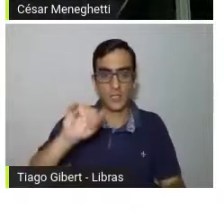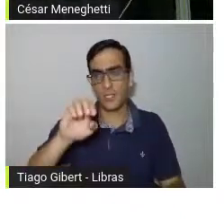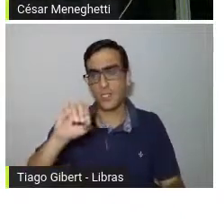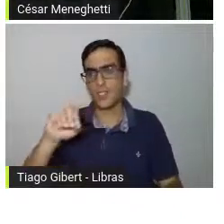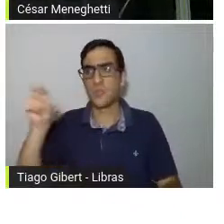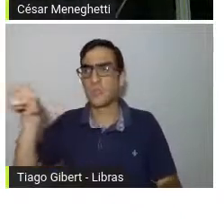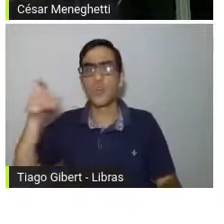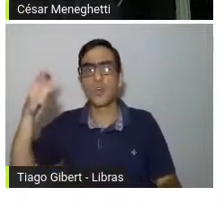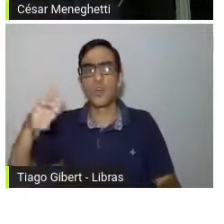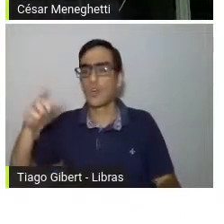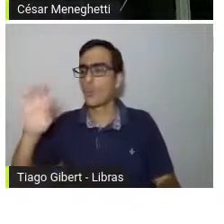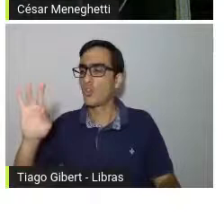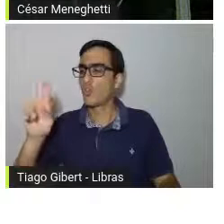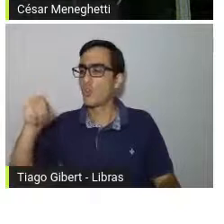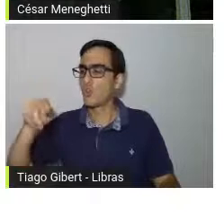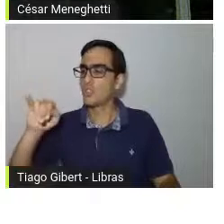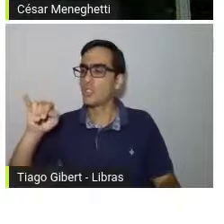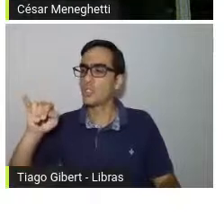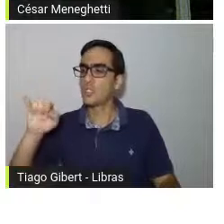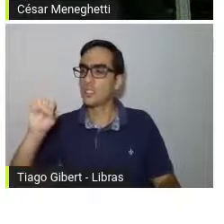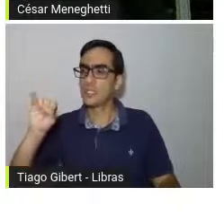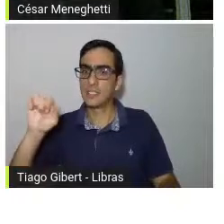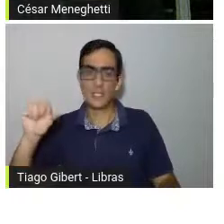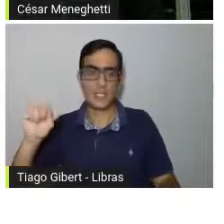Tunísia, vindo da Albânia, vindo para...